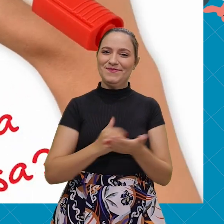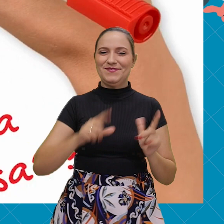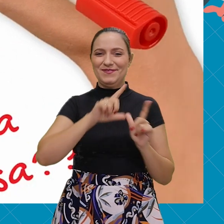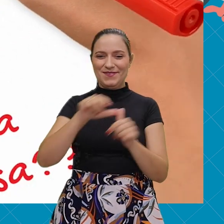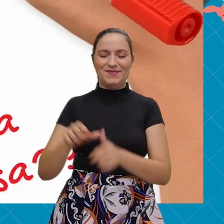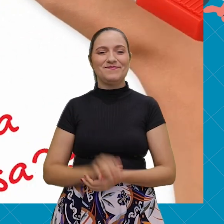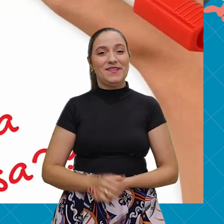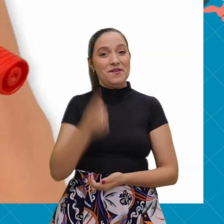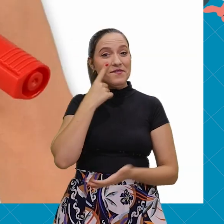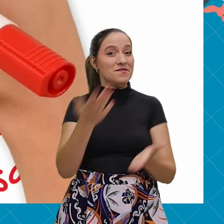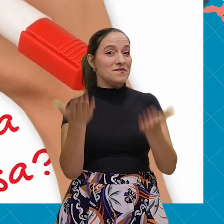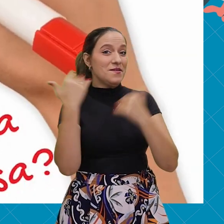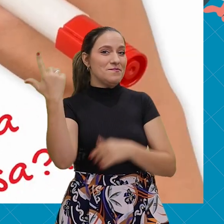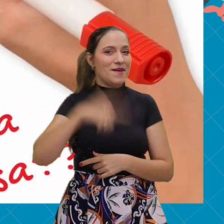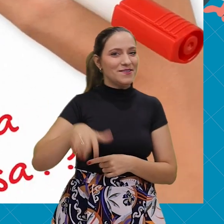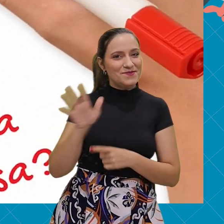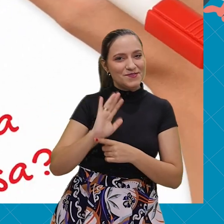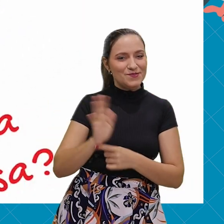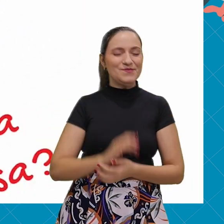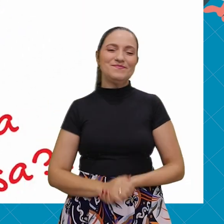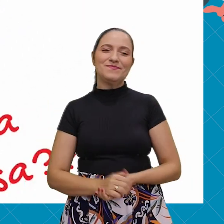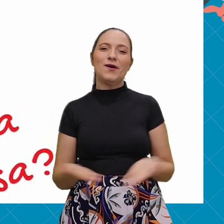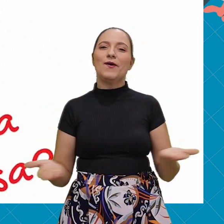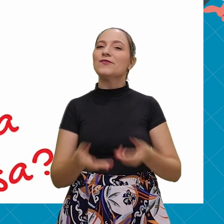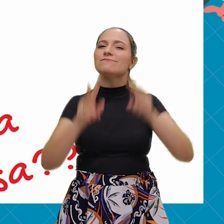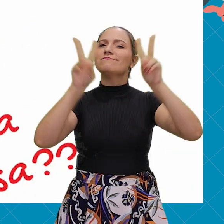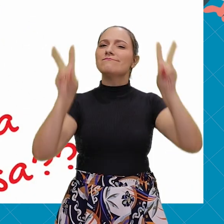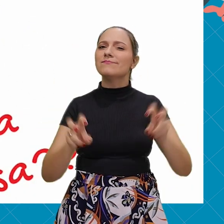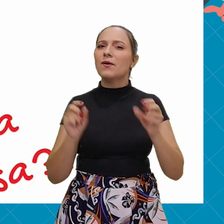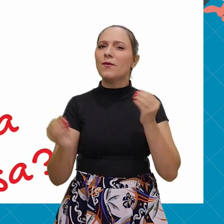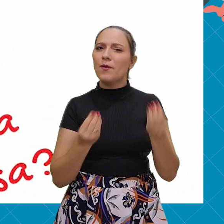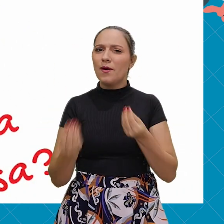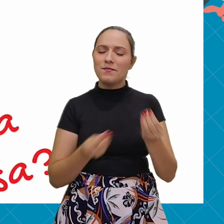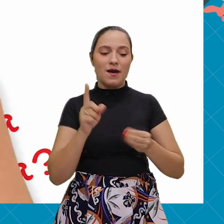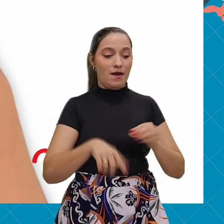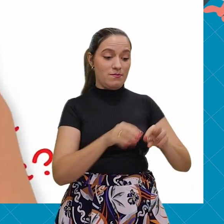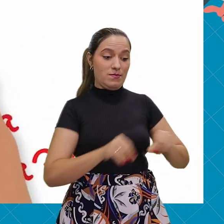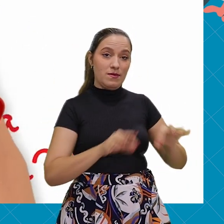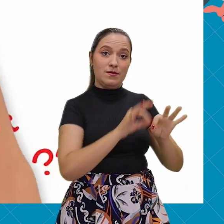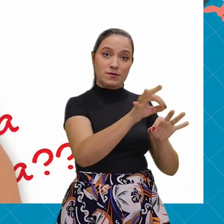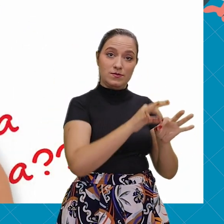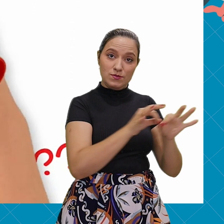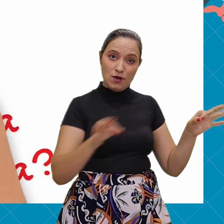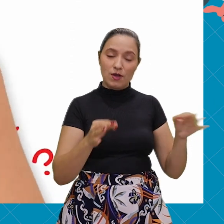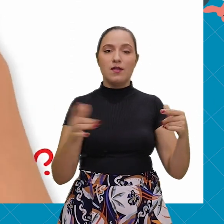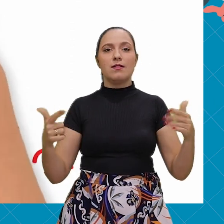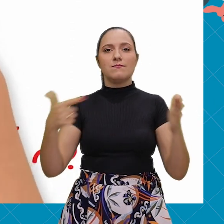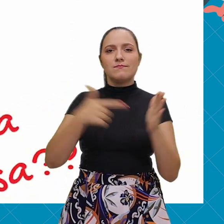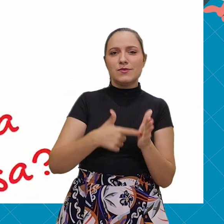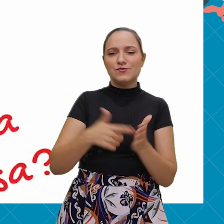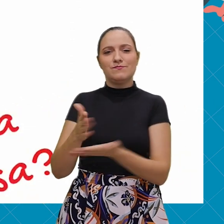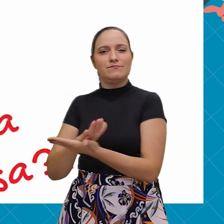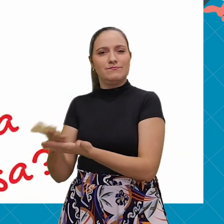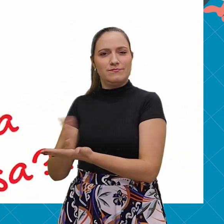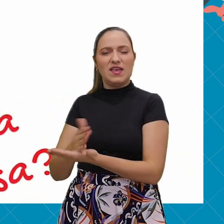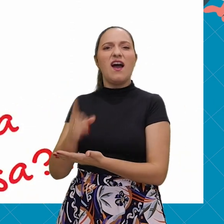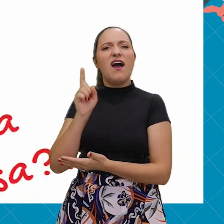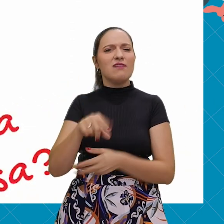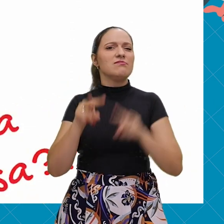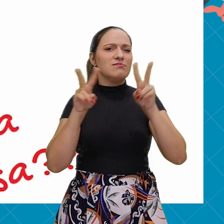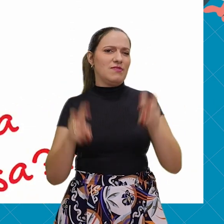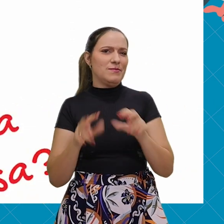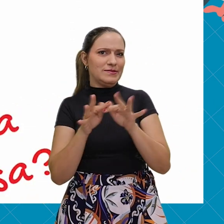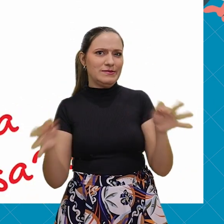Ilustrada. E bora lá para mais um vídeo. Nosso assunto de hoje: território, limites e fronteiras. Assunto simples, mas que